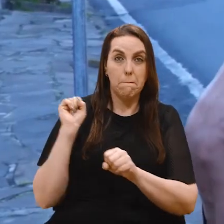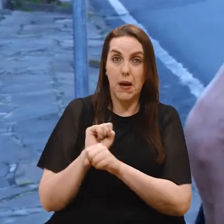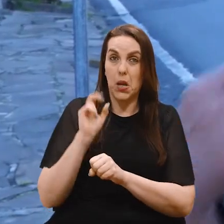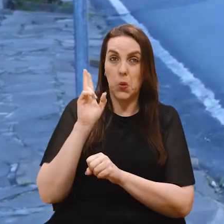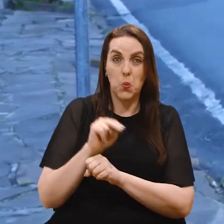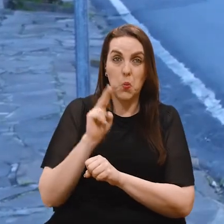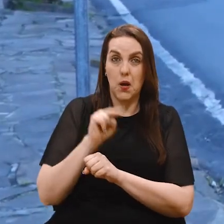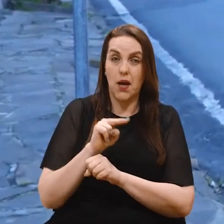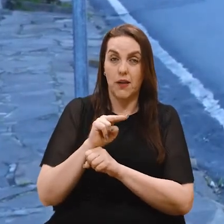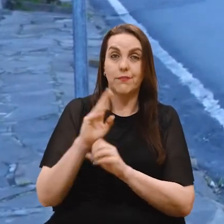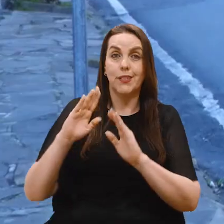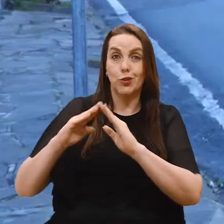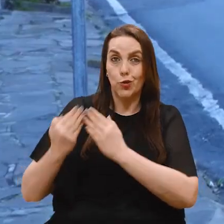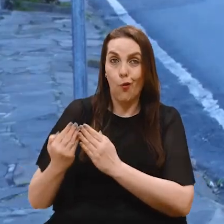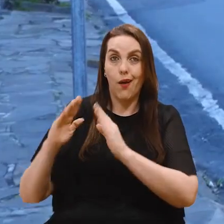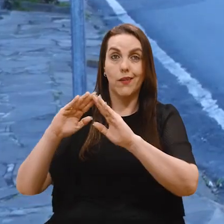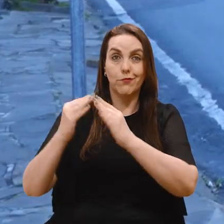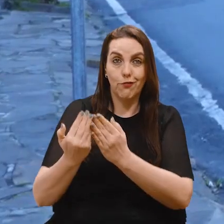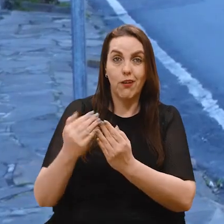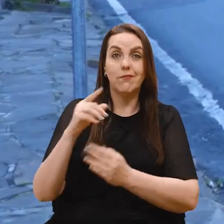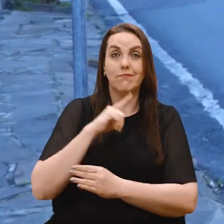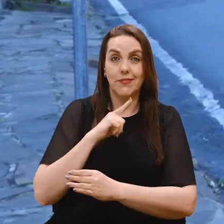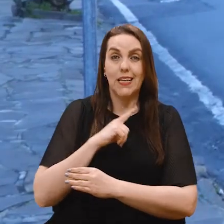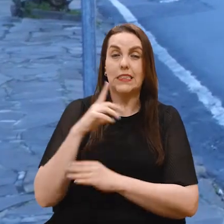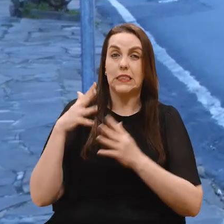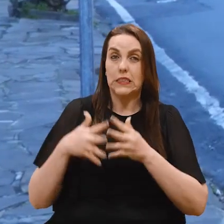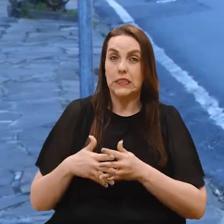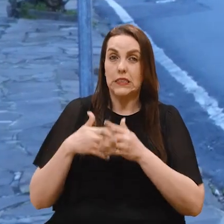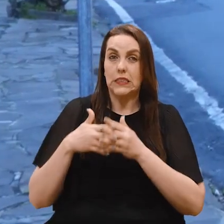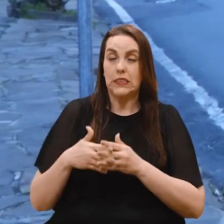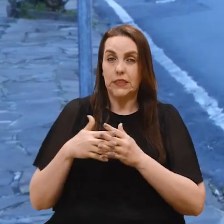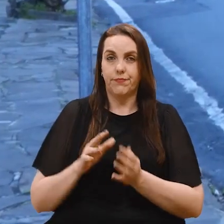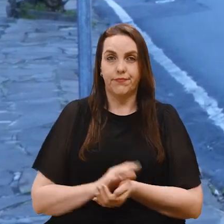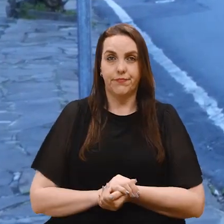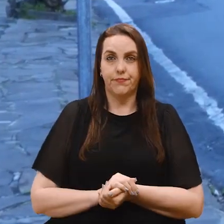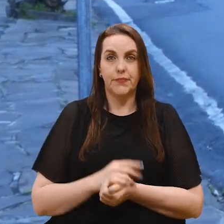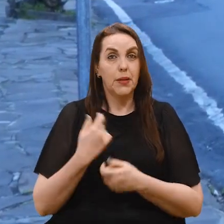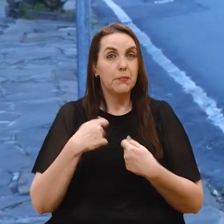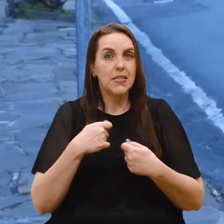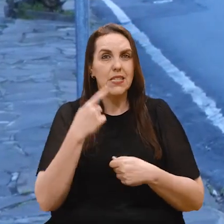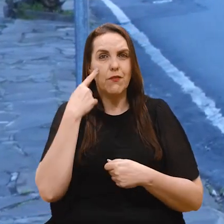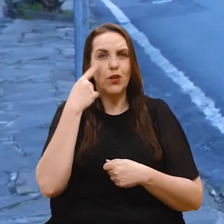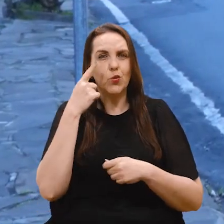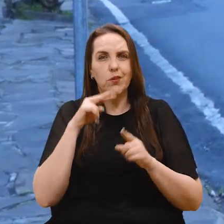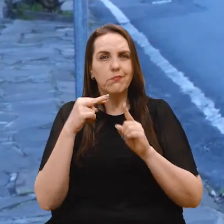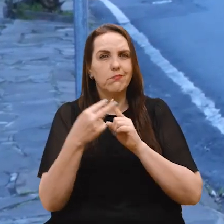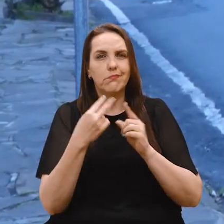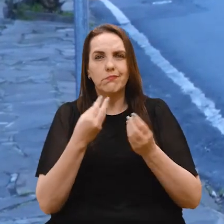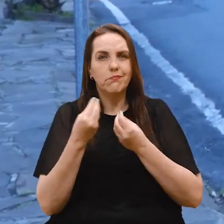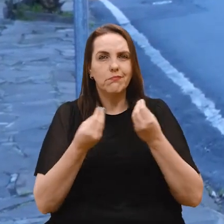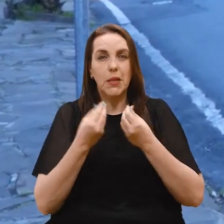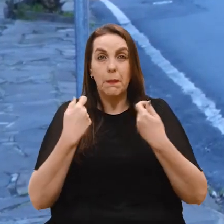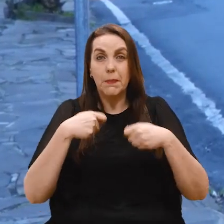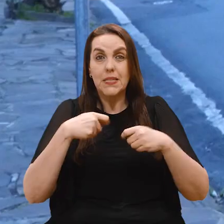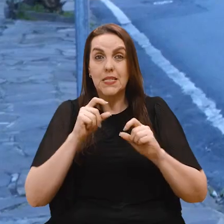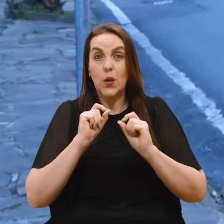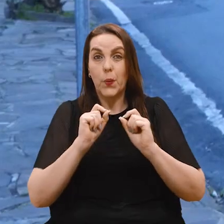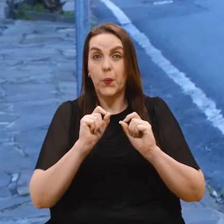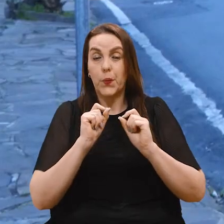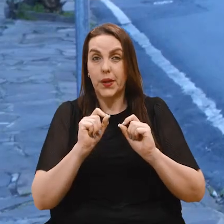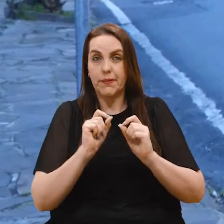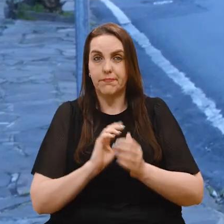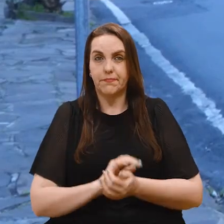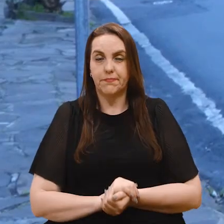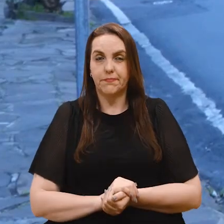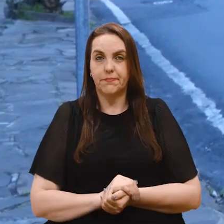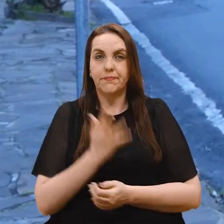tem 2 escolas aqui, sabe? Fica bem complicado. Seria necessário, na sua visão, o que seria preciso para que